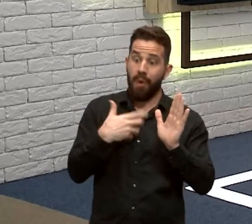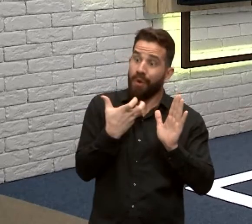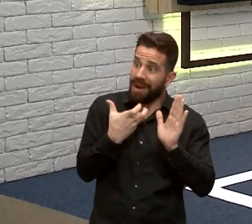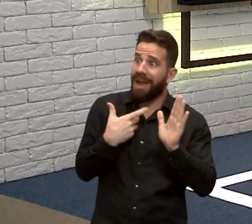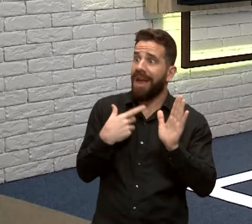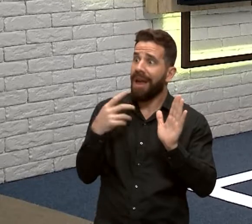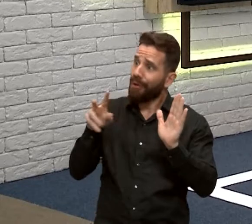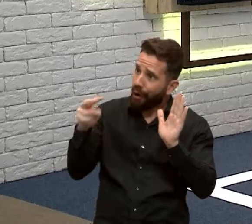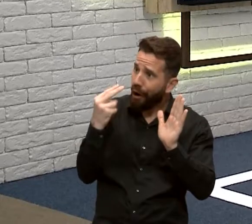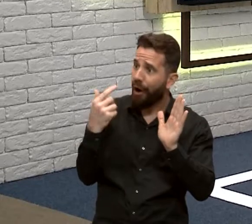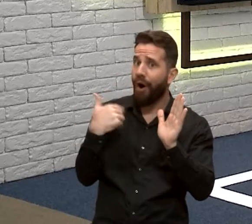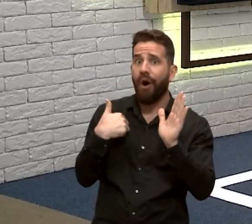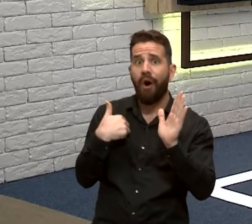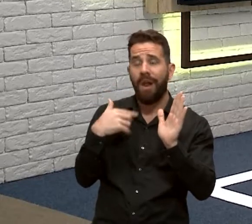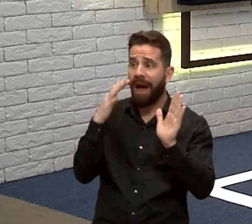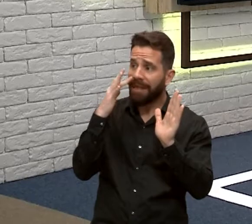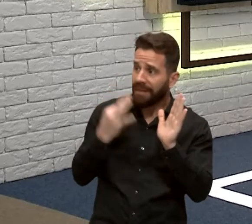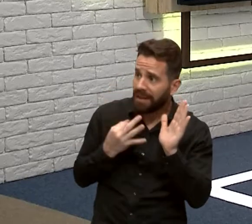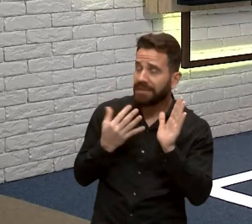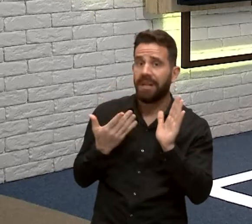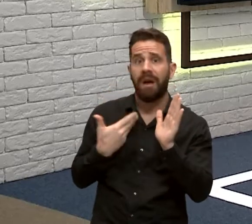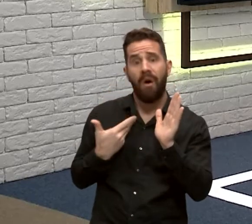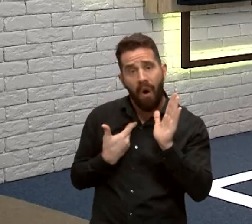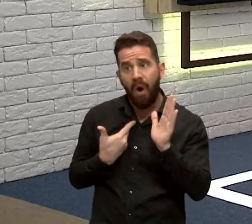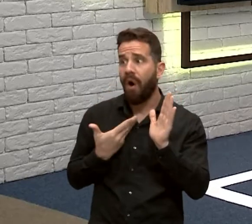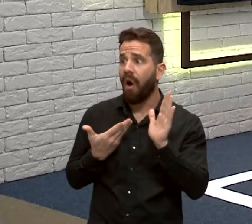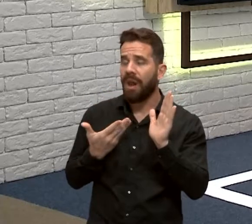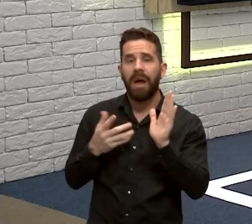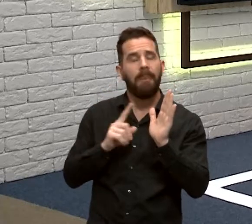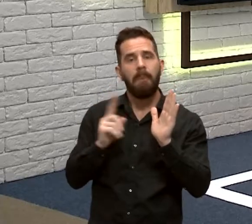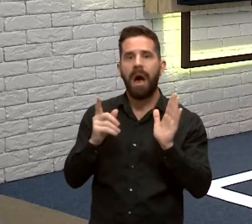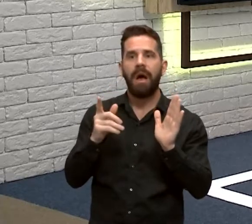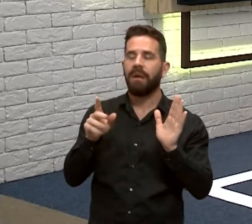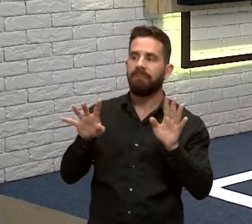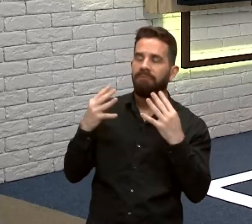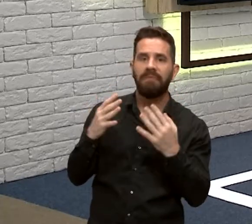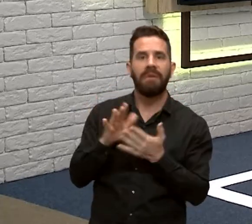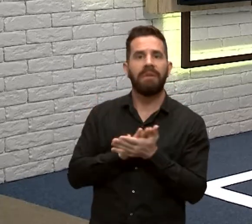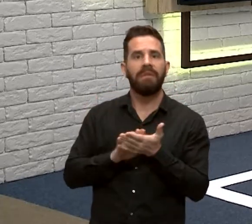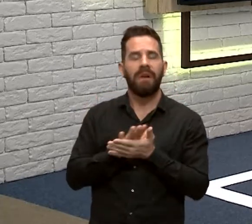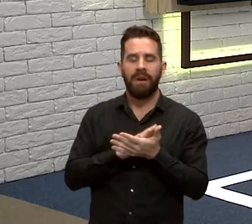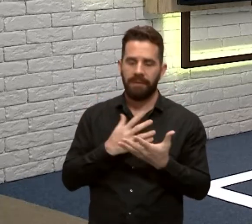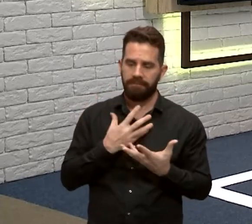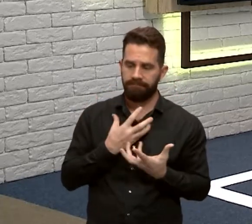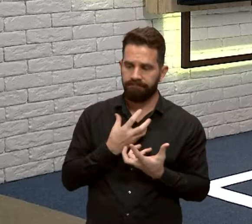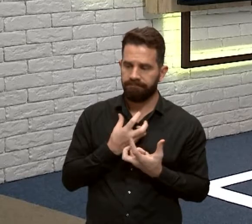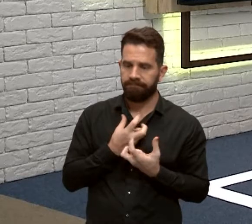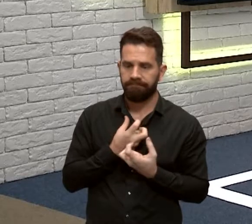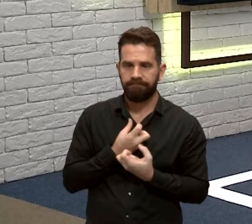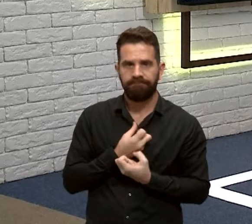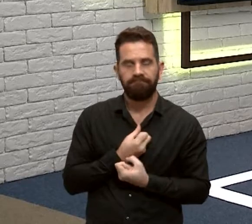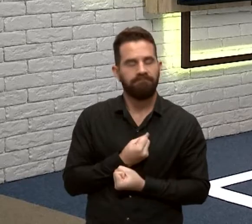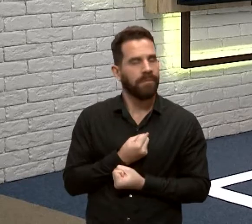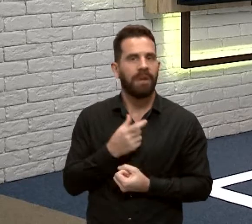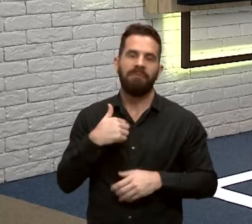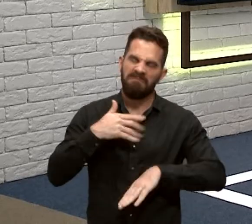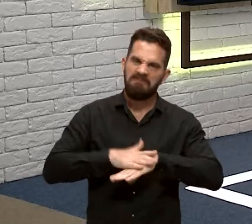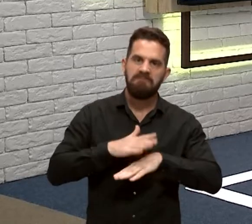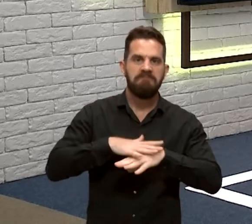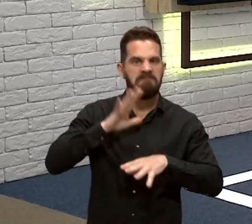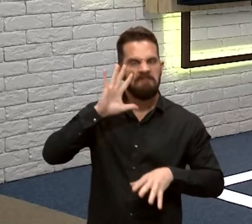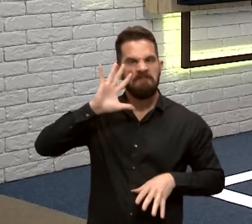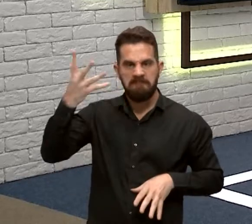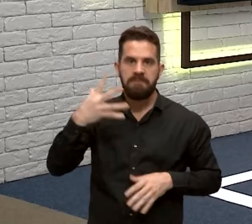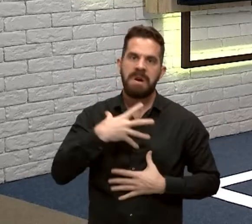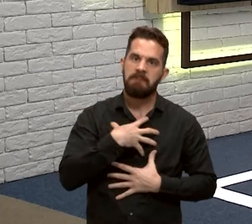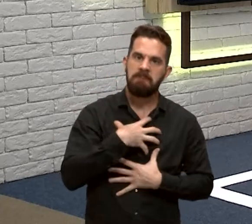não consegue, né, ou que não se sente ouvido, ou que não se sente acolhido, né, e acaba recorrendo